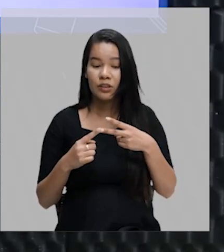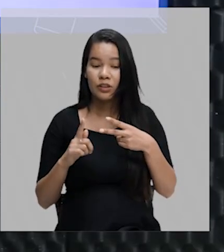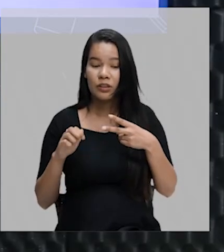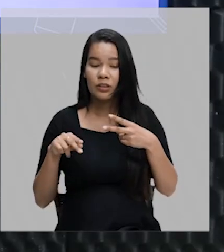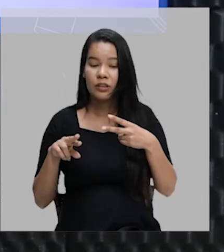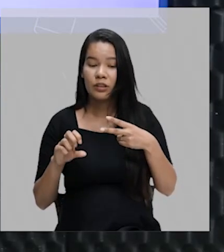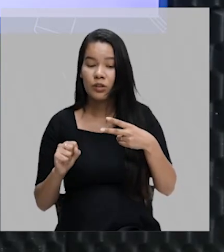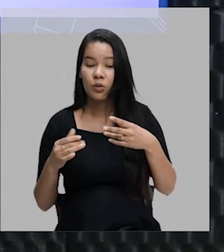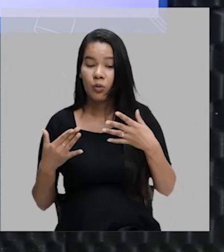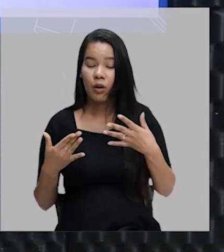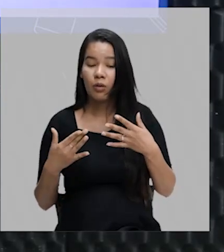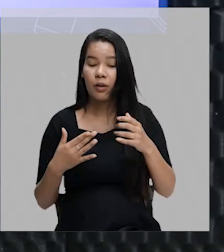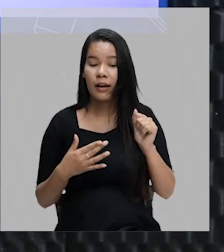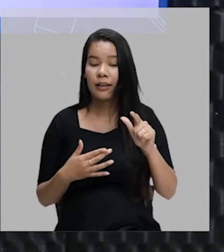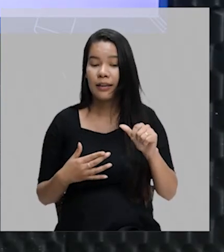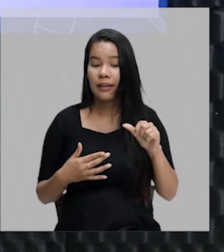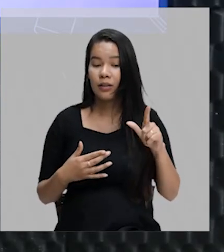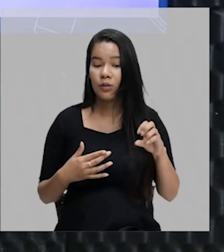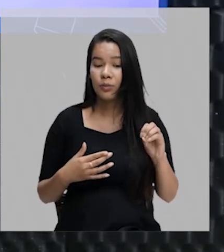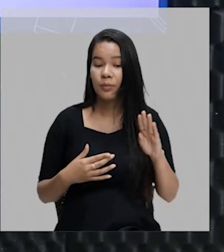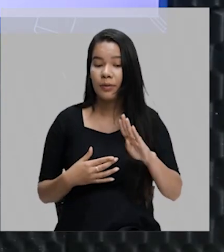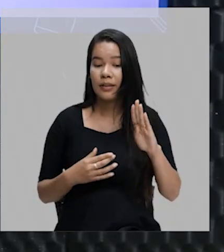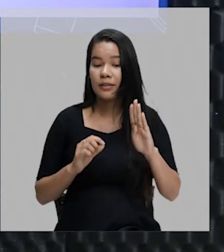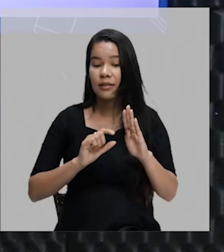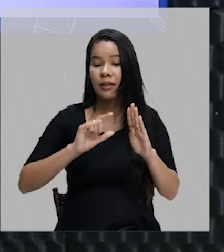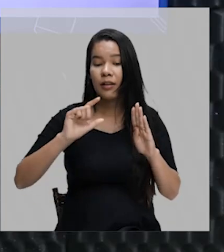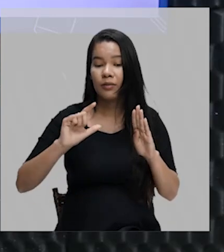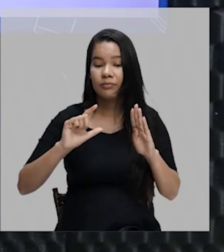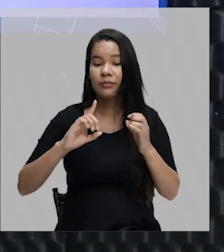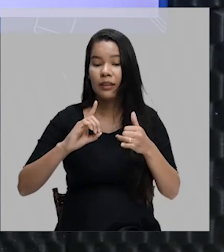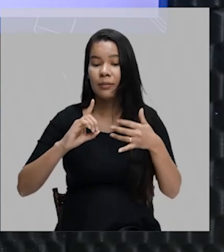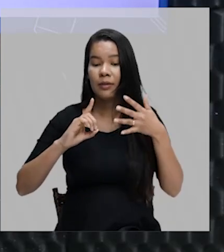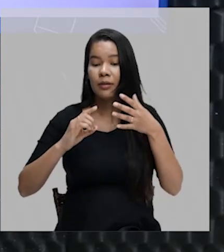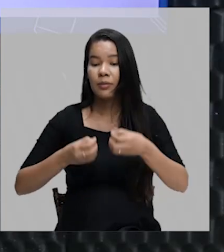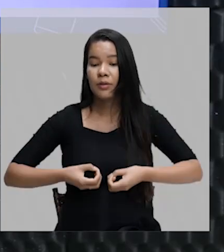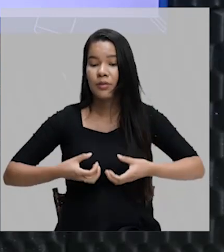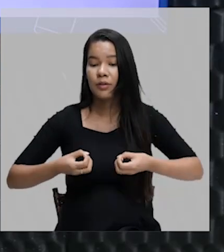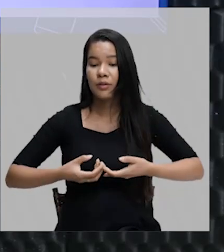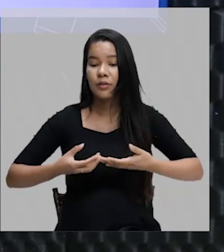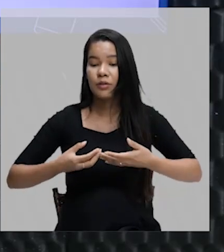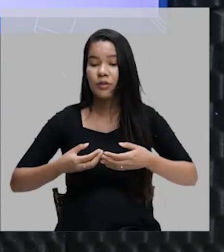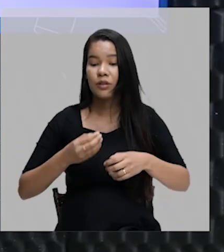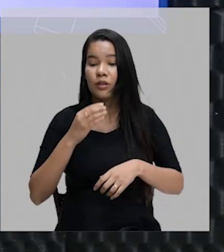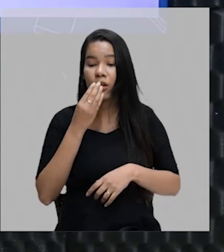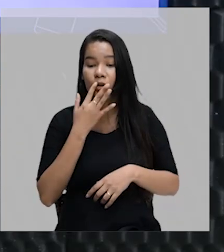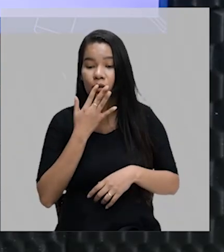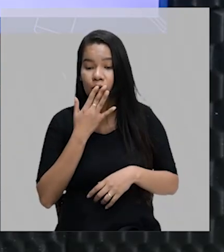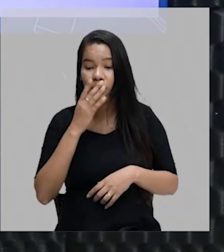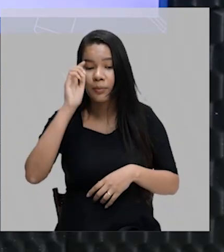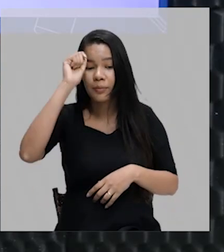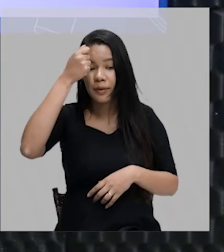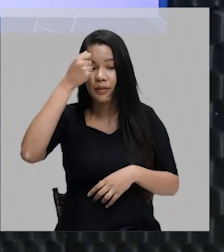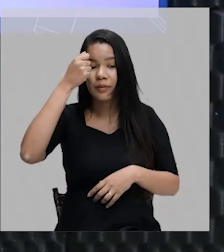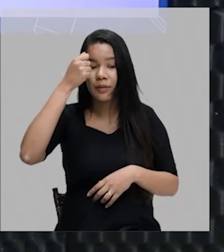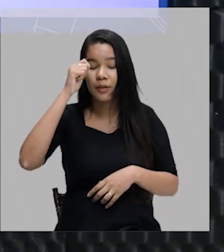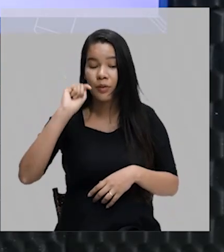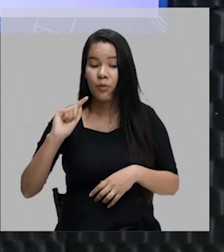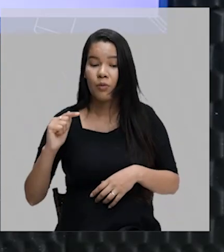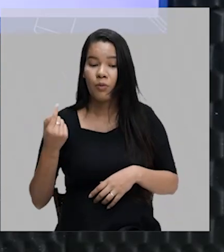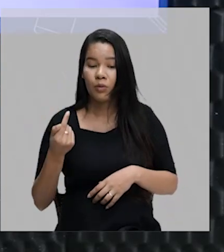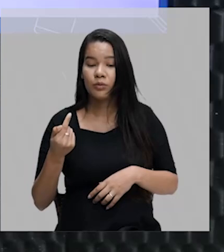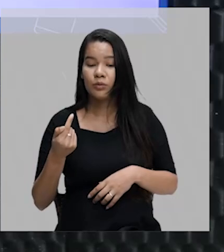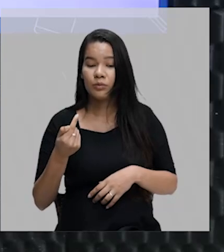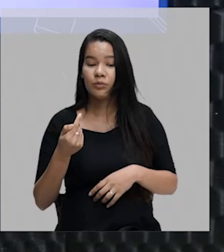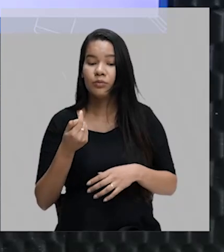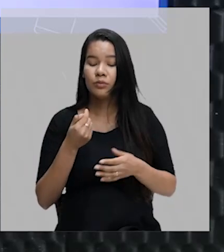produção de pigmento preto e seu alelo recessivo, pigmento marrom. Então, ó, essa primeira informação eu posso colocar aqui, ó.